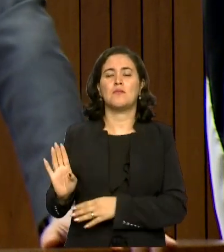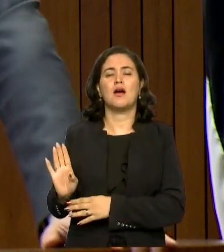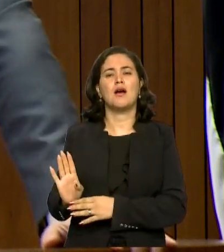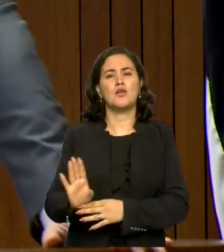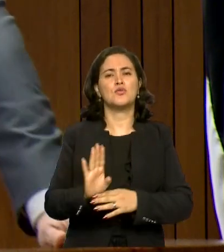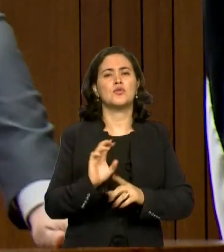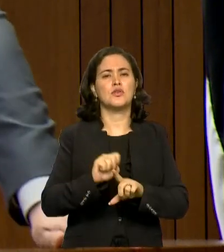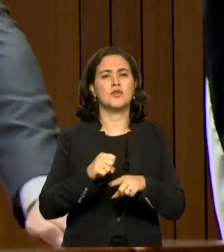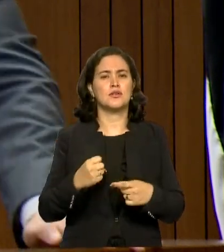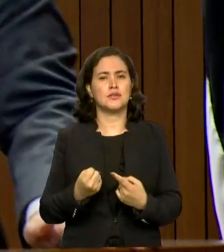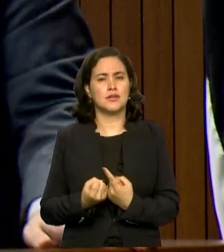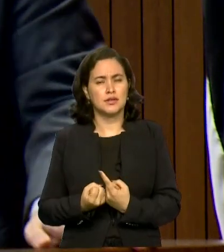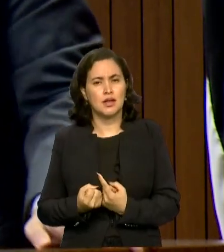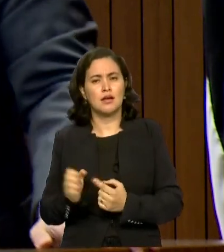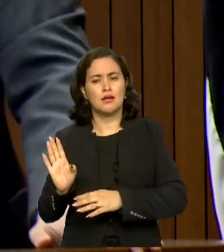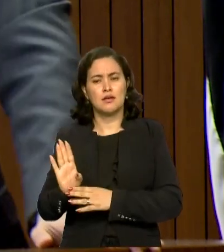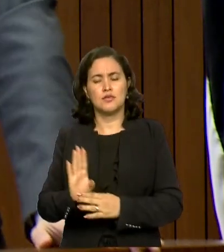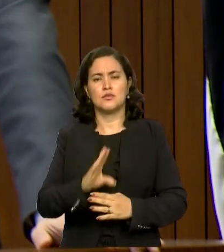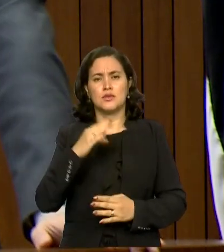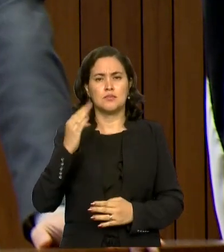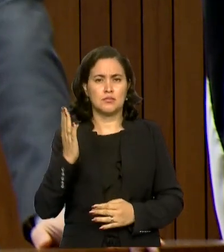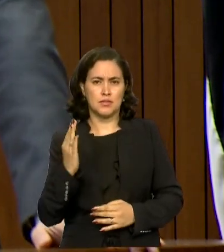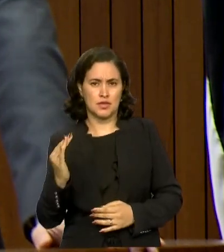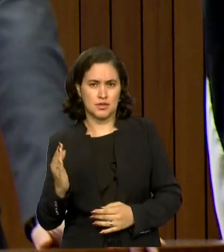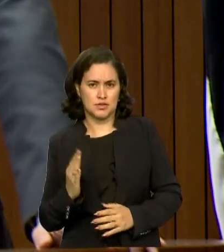tem contribuído com o nosso país, inclusive com o